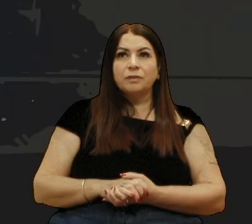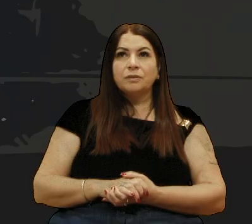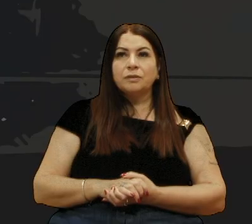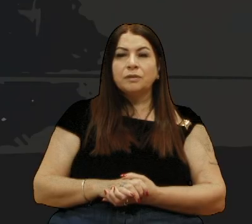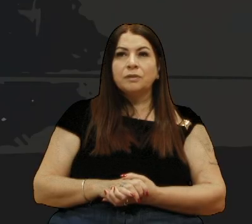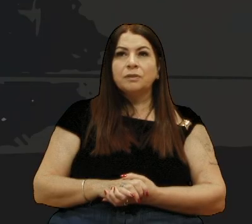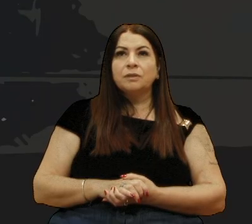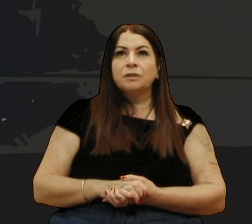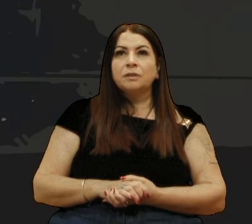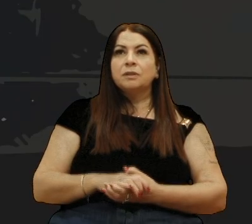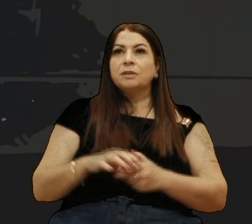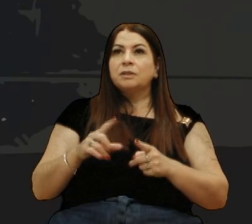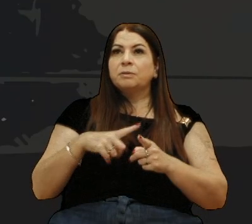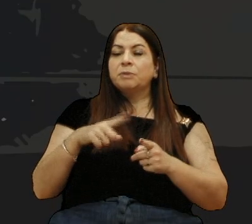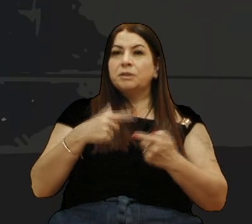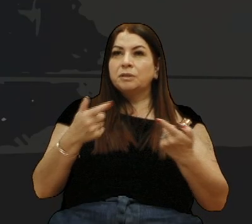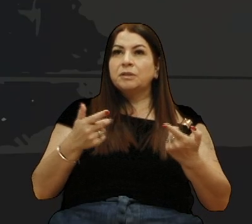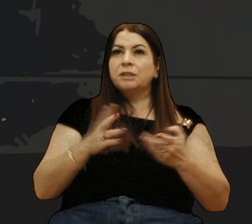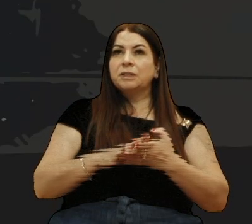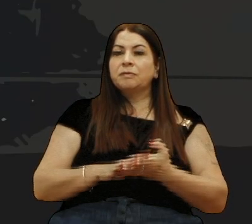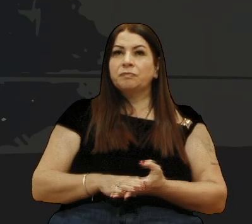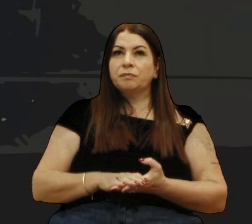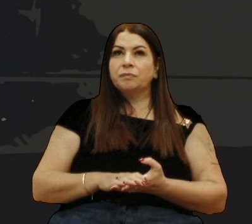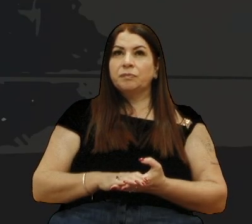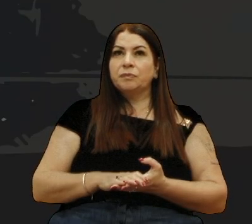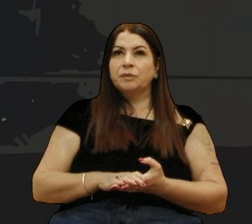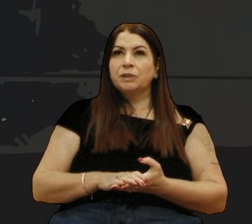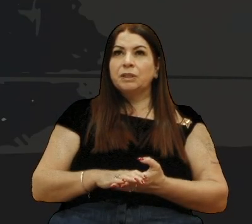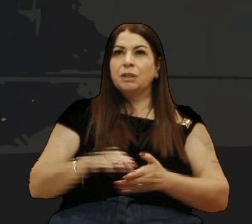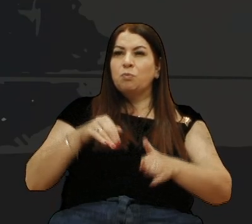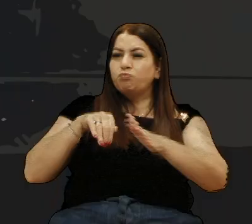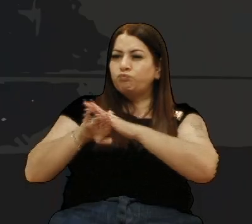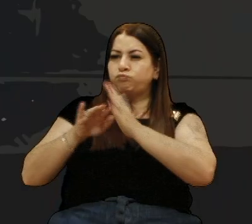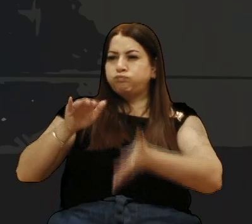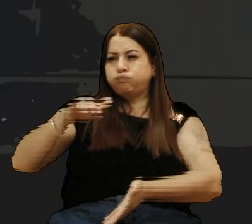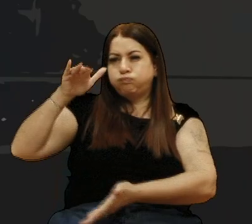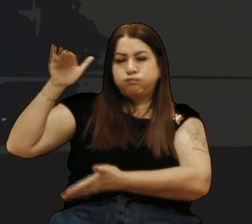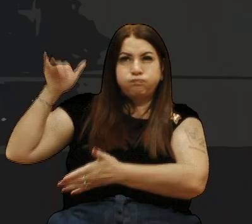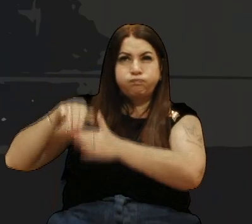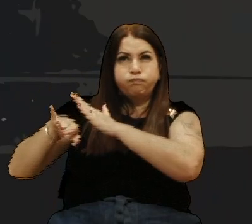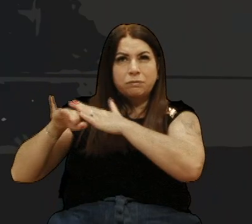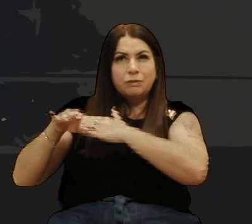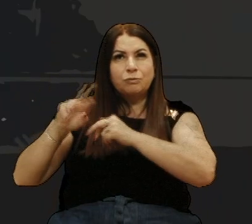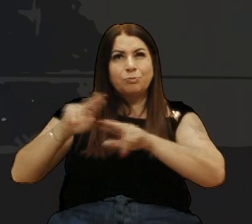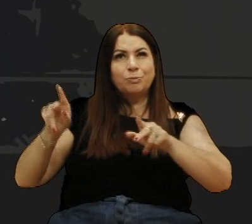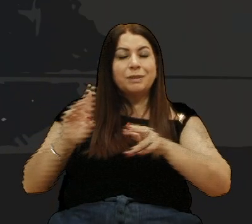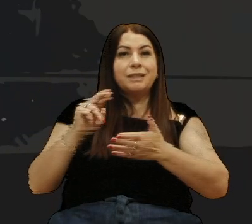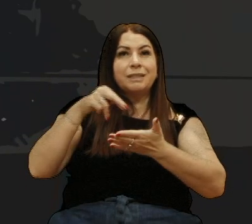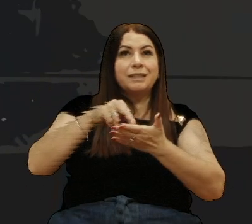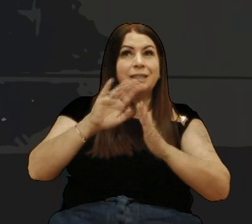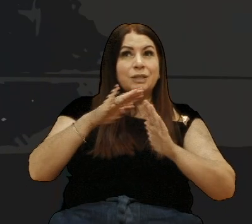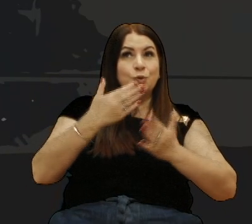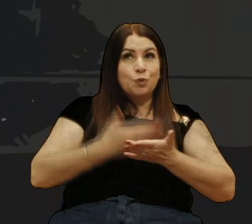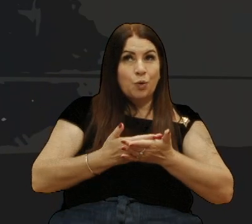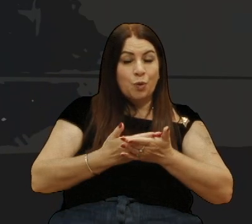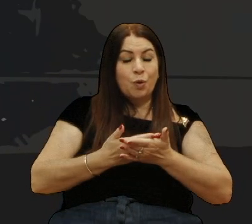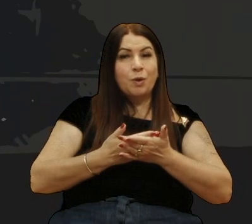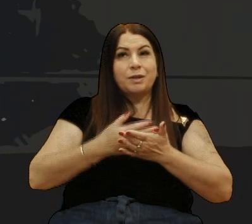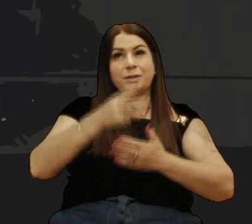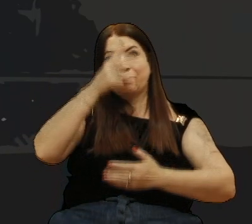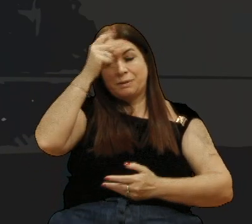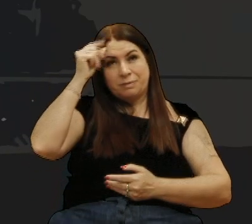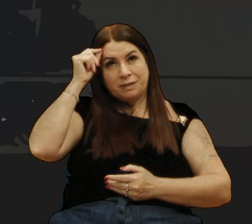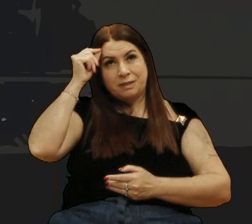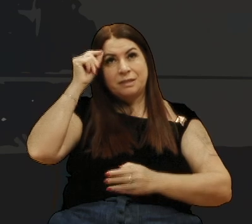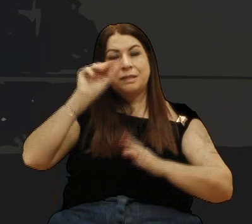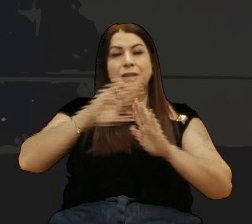Além disso, a gente tem a questão dos entulhos, que é a mesma realidade de diversas escolas municipais e